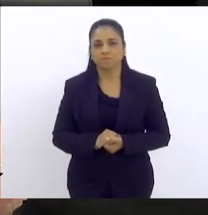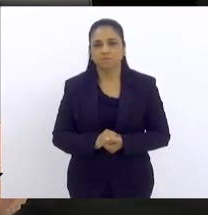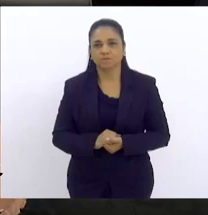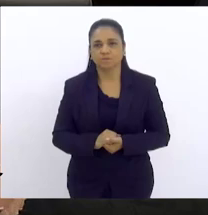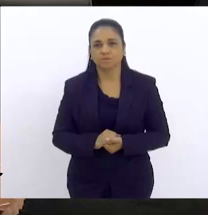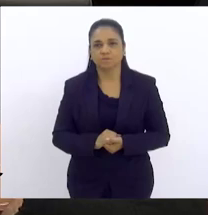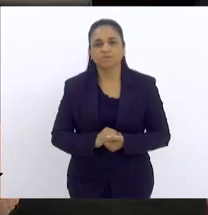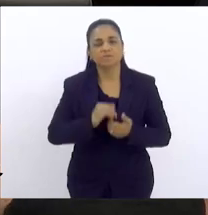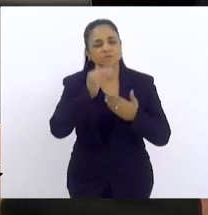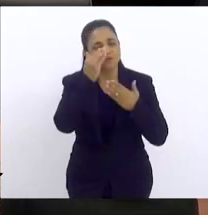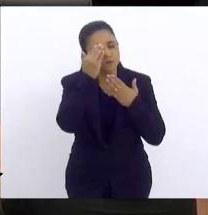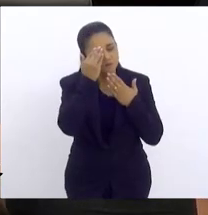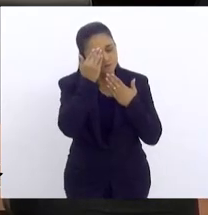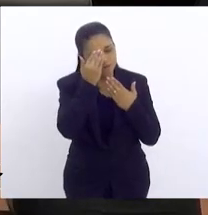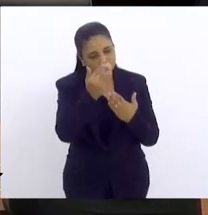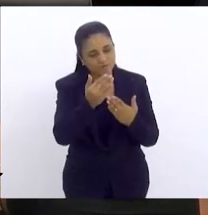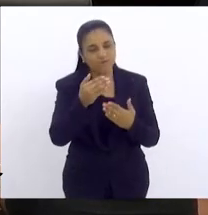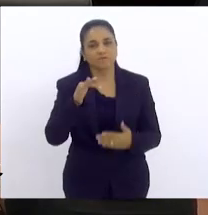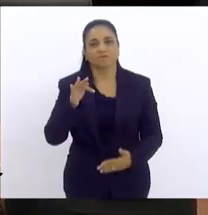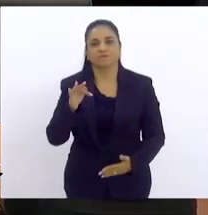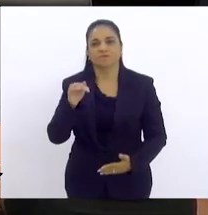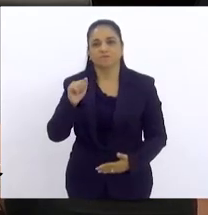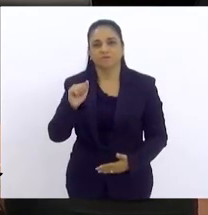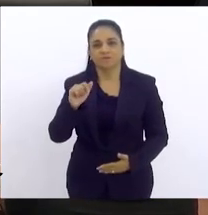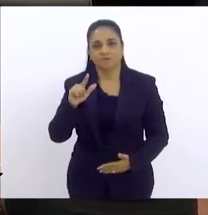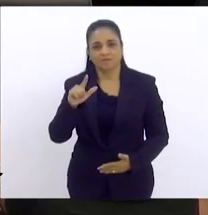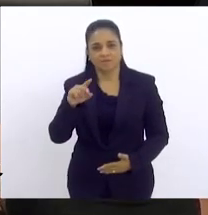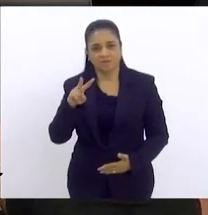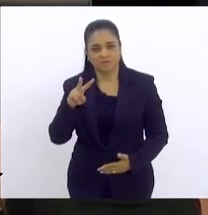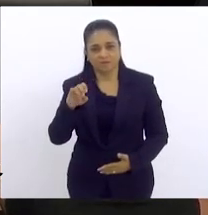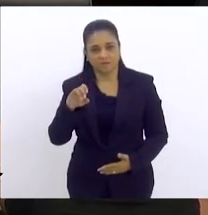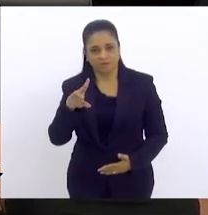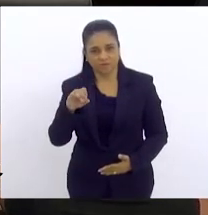Muito obrigado Doutor Flávio